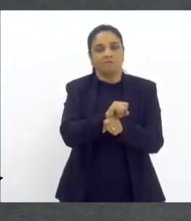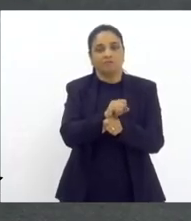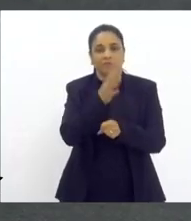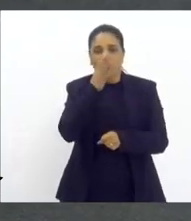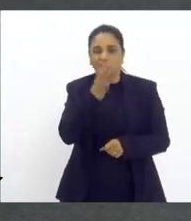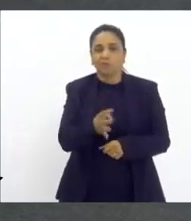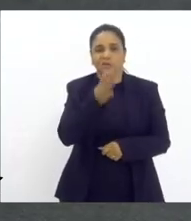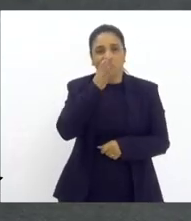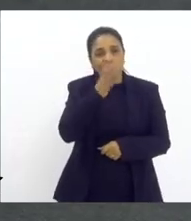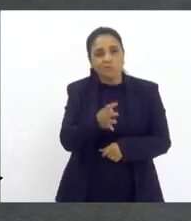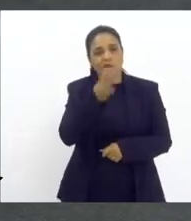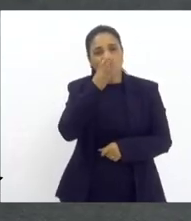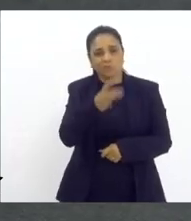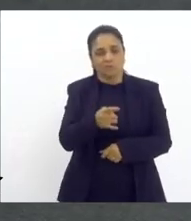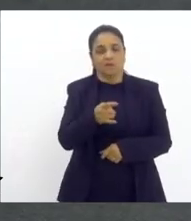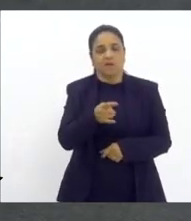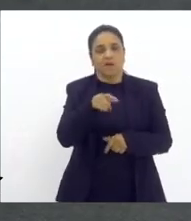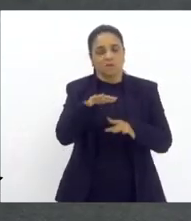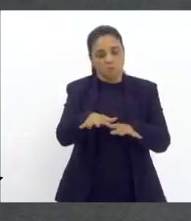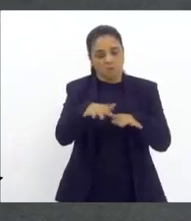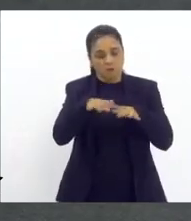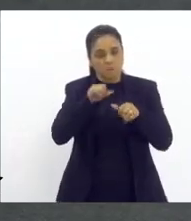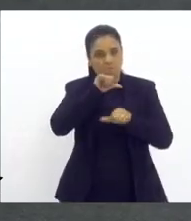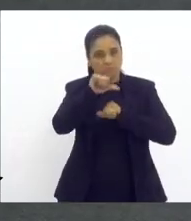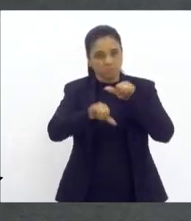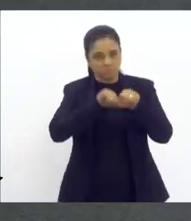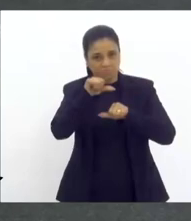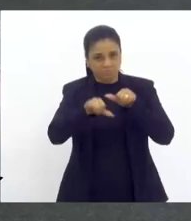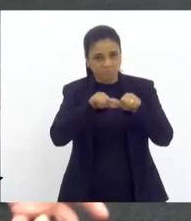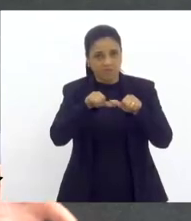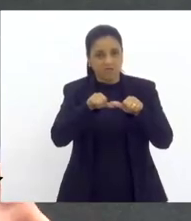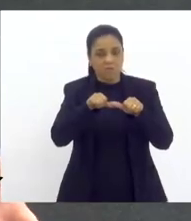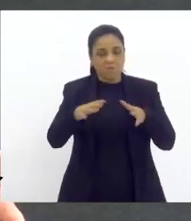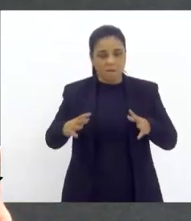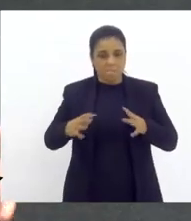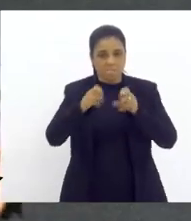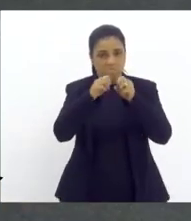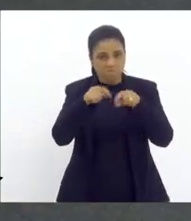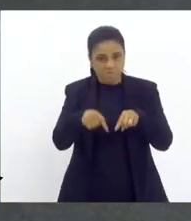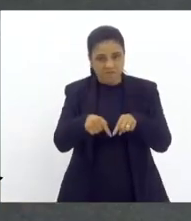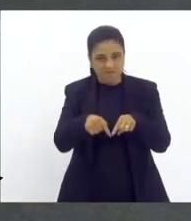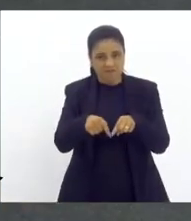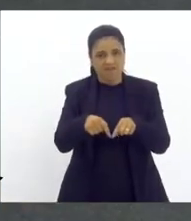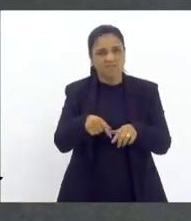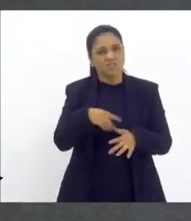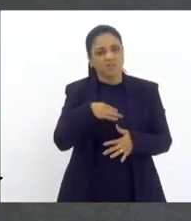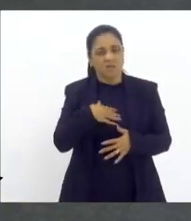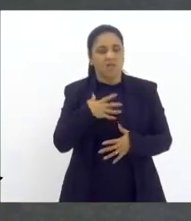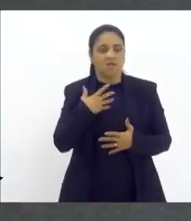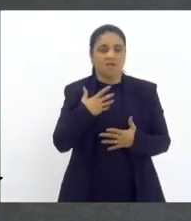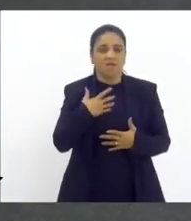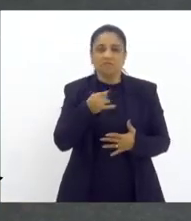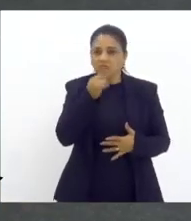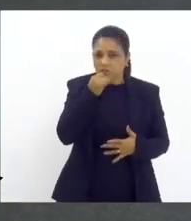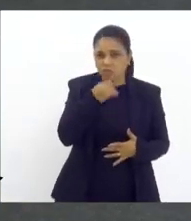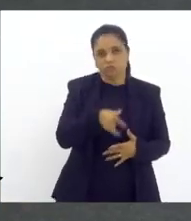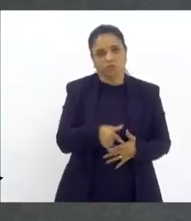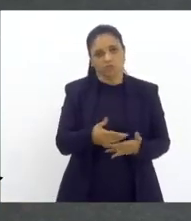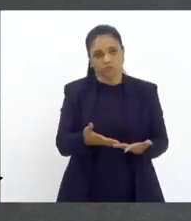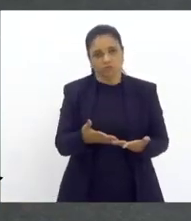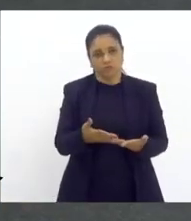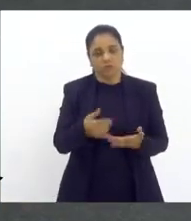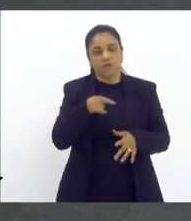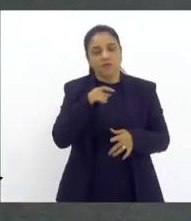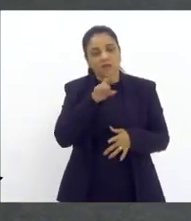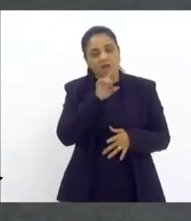de transformar esse Parlamento aqui numa briga de lama isso é tico é lamentável e mais cada